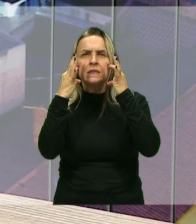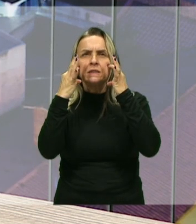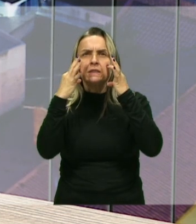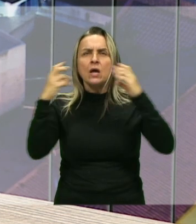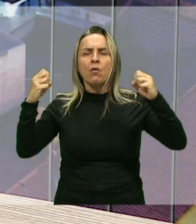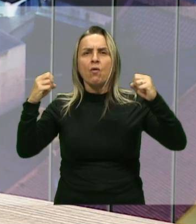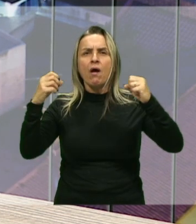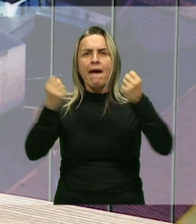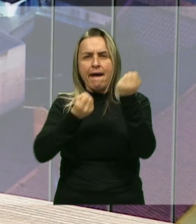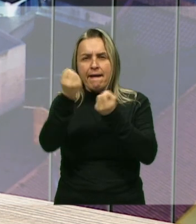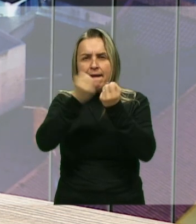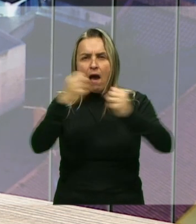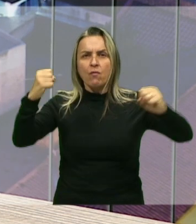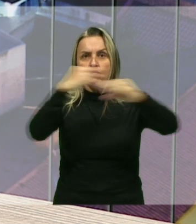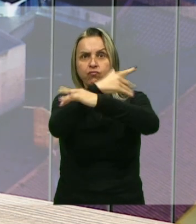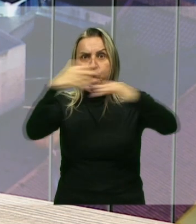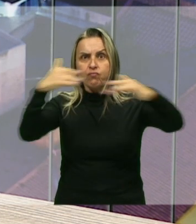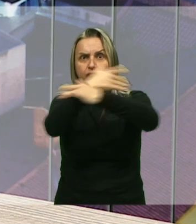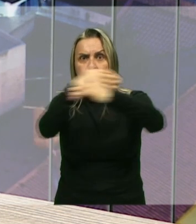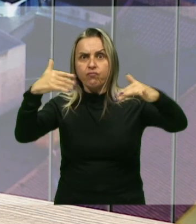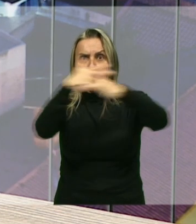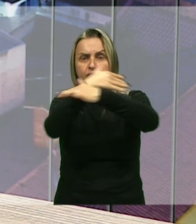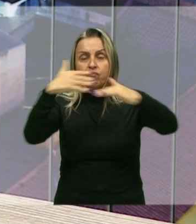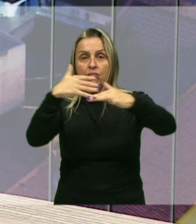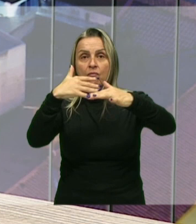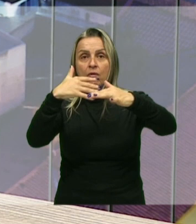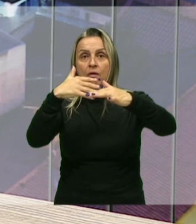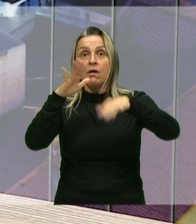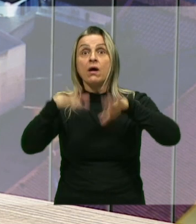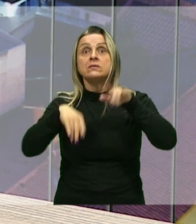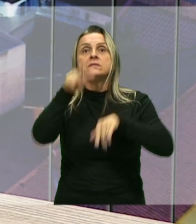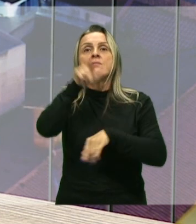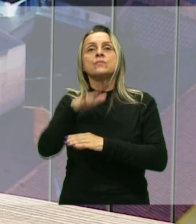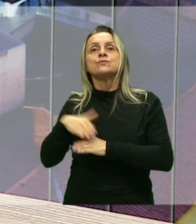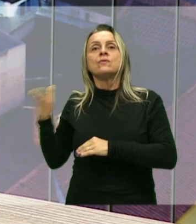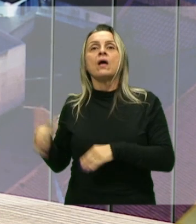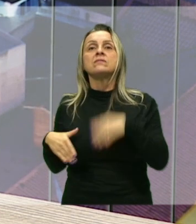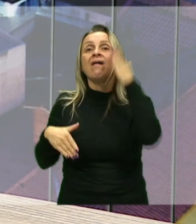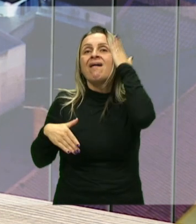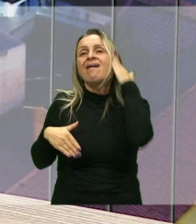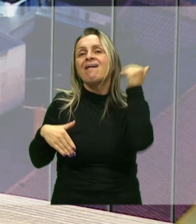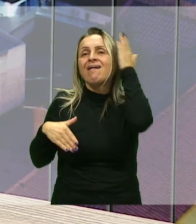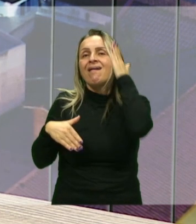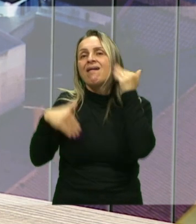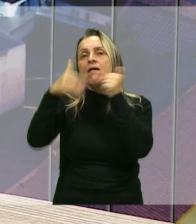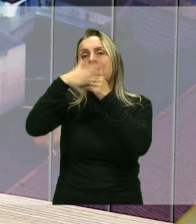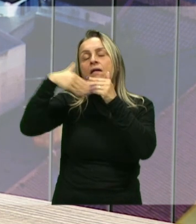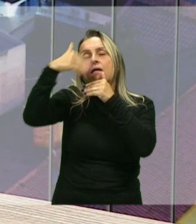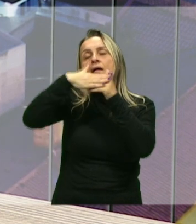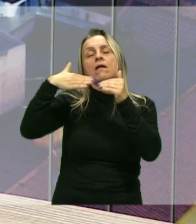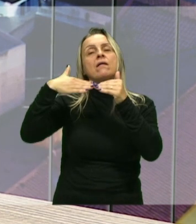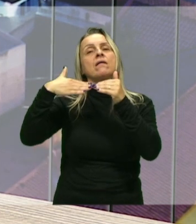cão e a pessoa que está do teu ladinho ali dá um toquezinho na orelha dela, querer passar a mão na cabeça, fazer